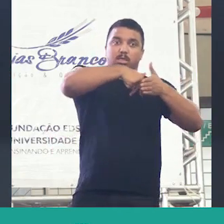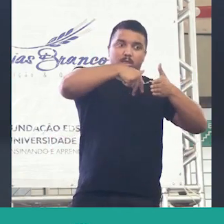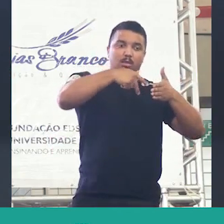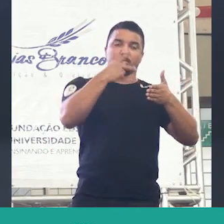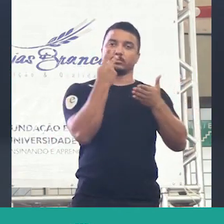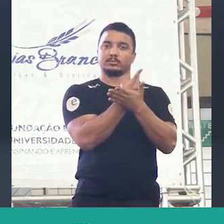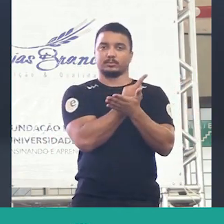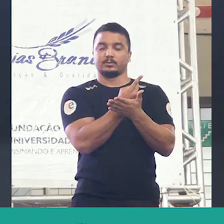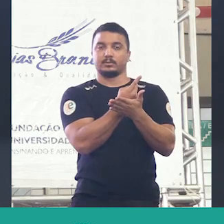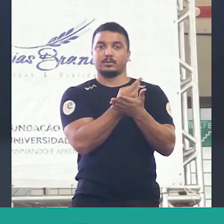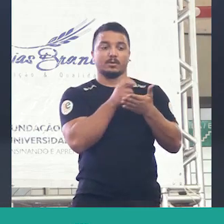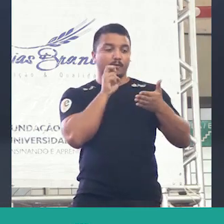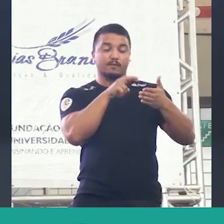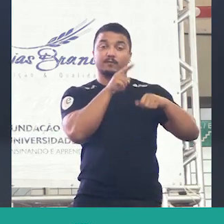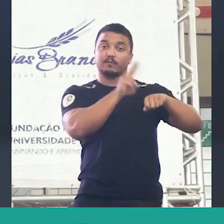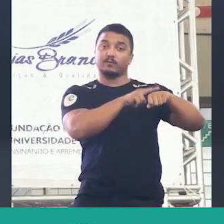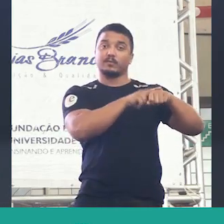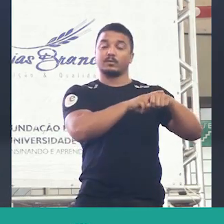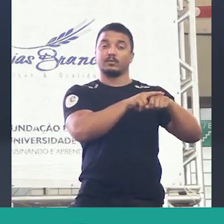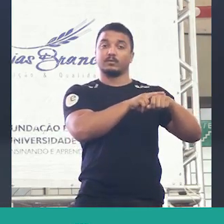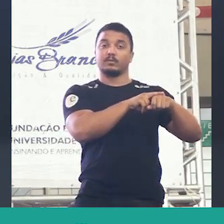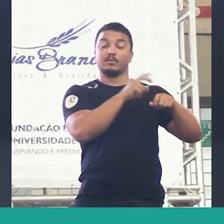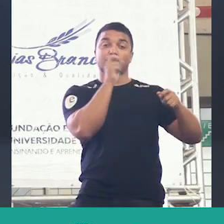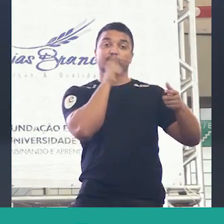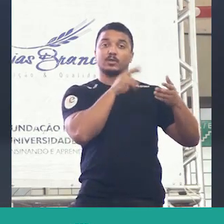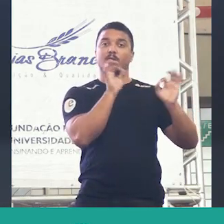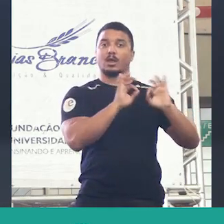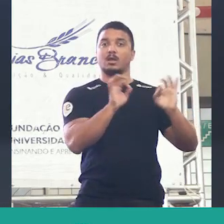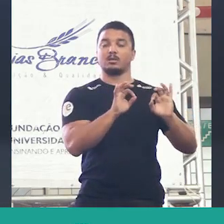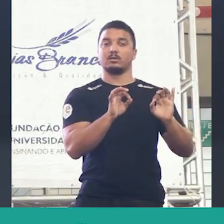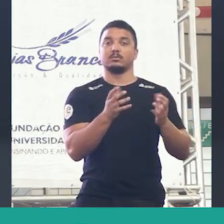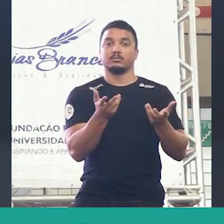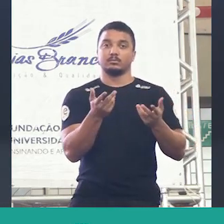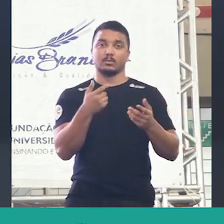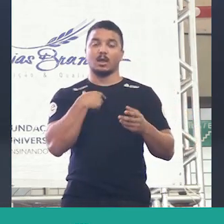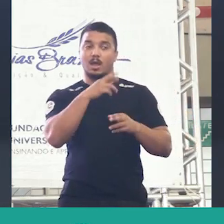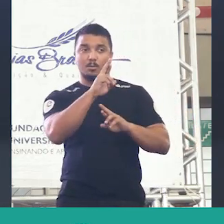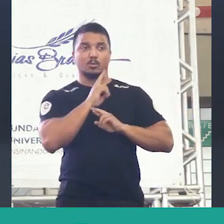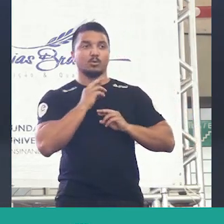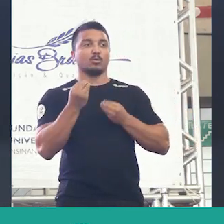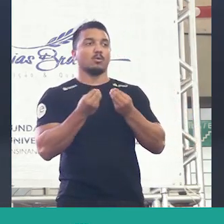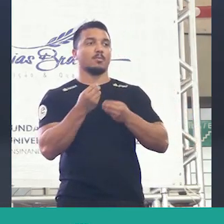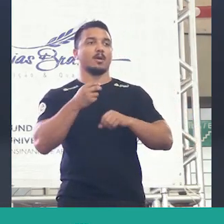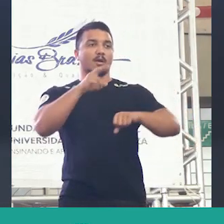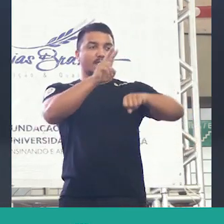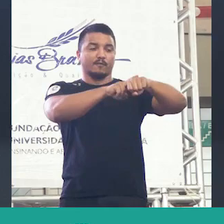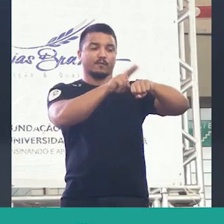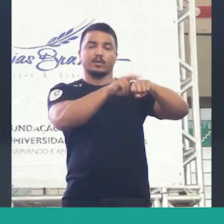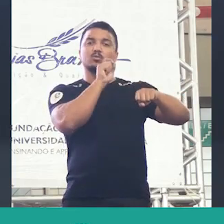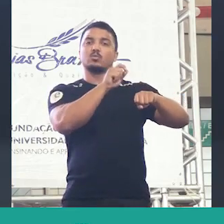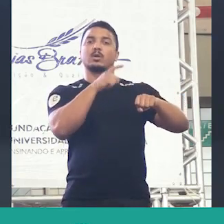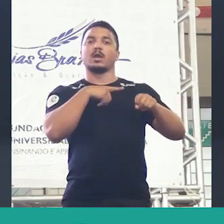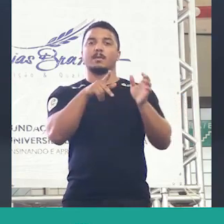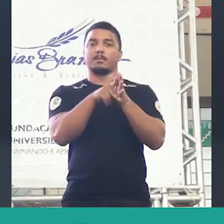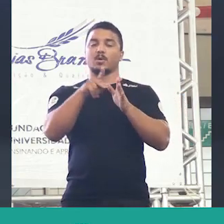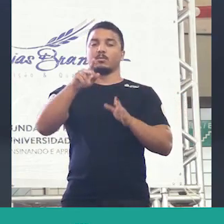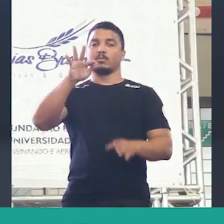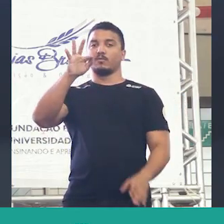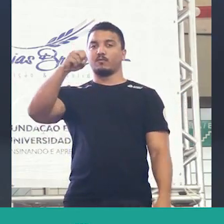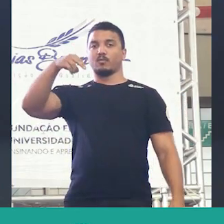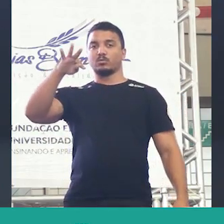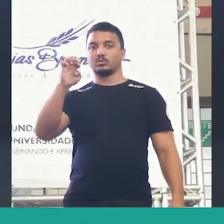está vendo. Então não viu um vidro. Todo mundo responde para mim. O vidro é uma fonte